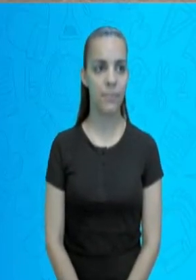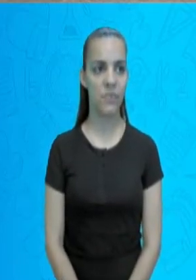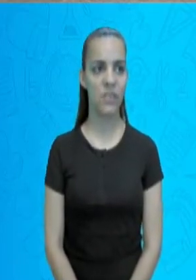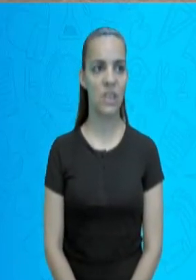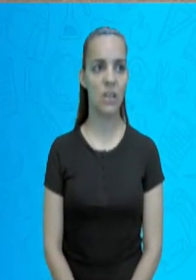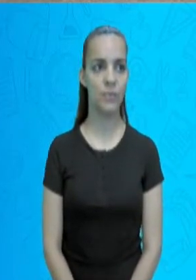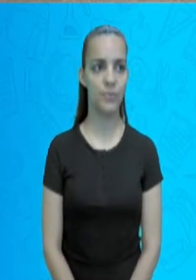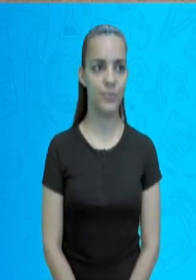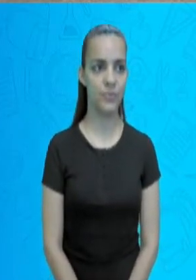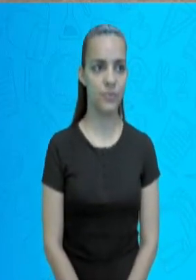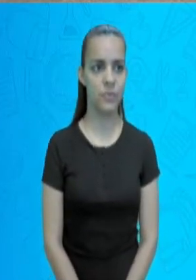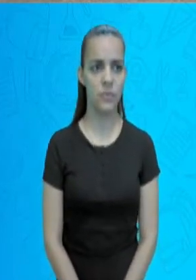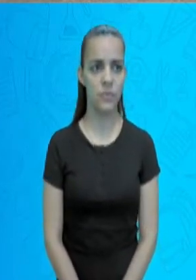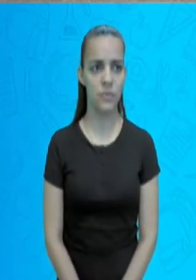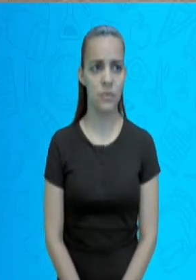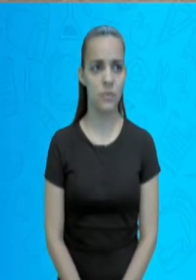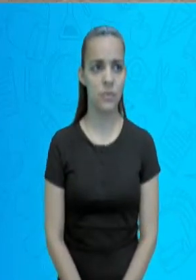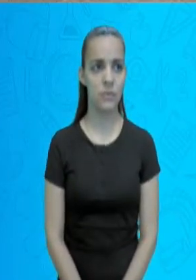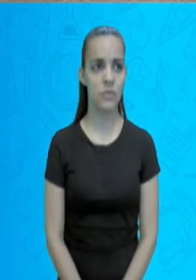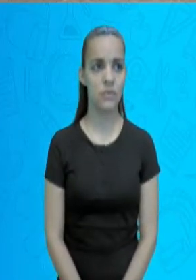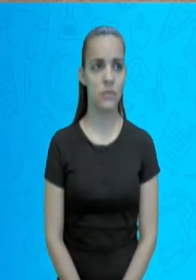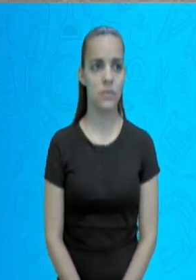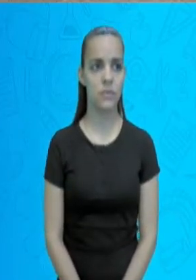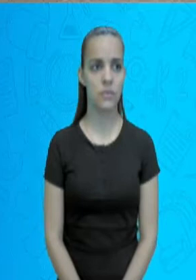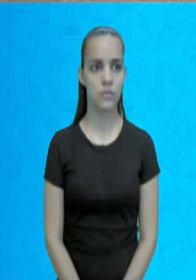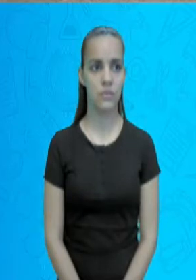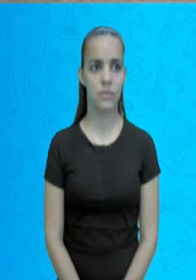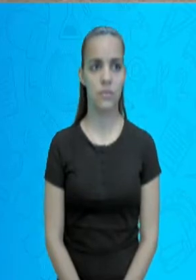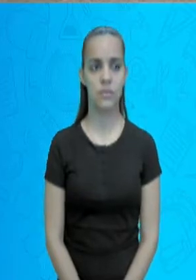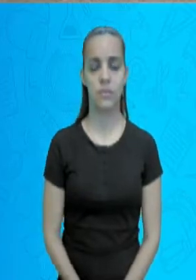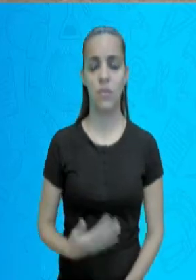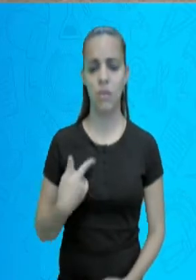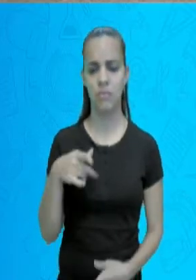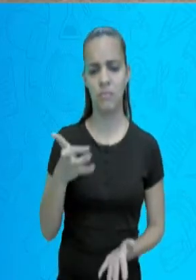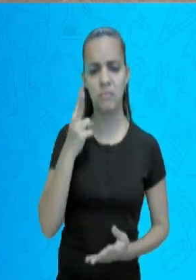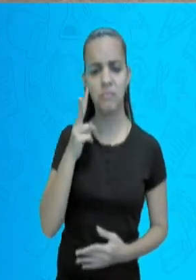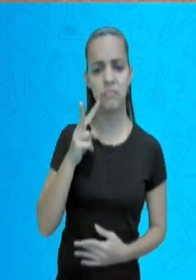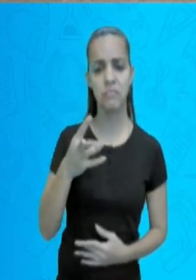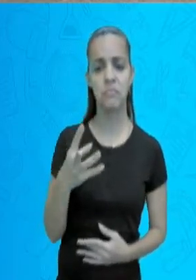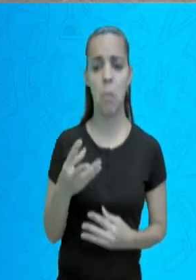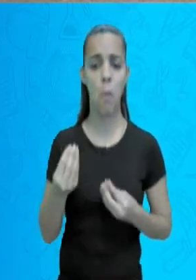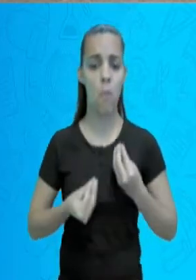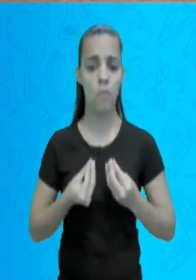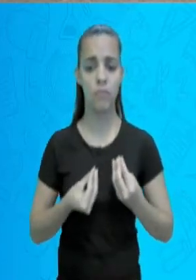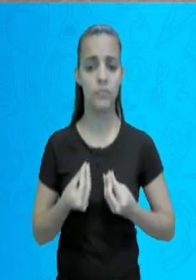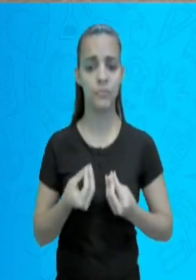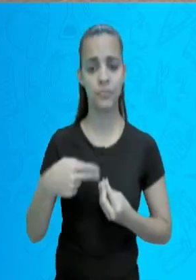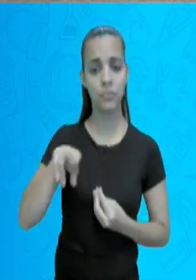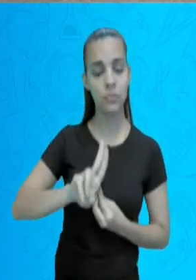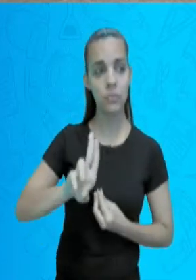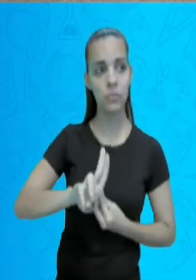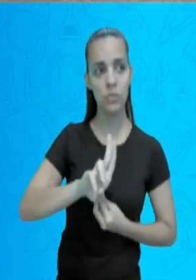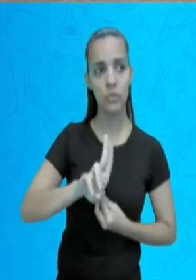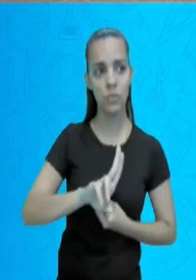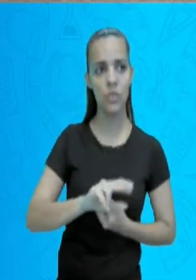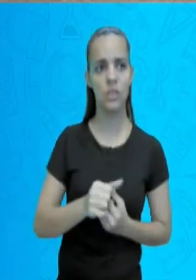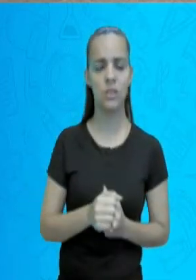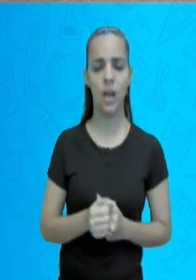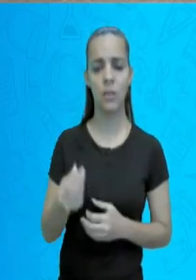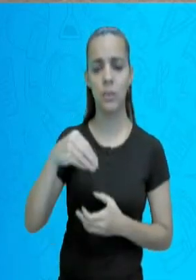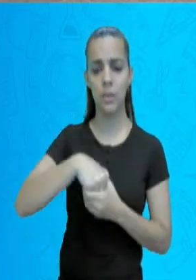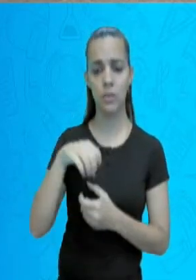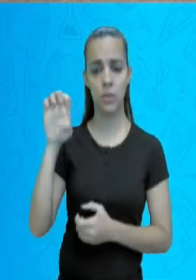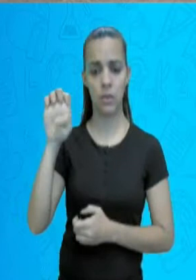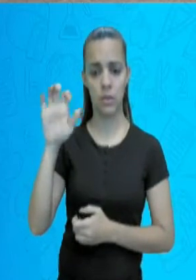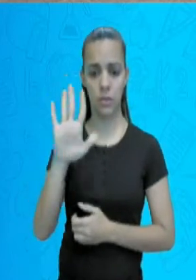utilização desse transporte, de utilizar barcos, navios na Europa,